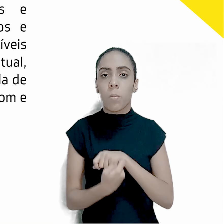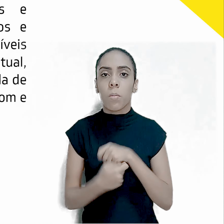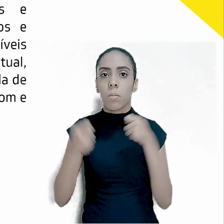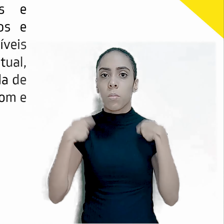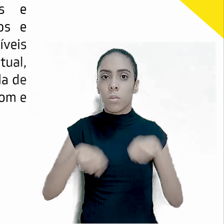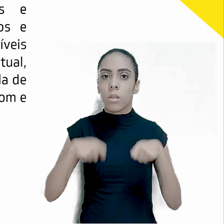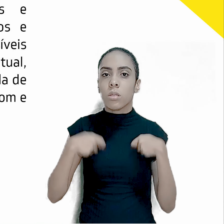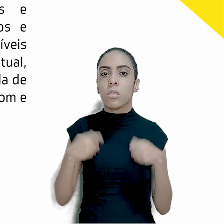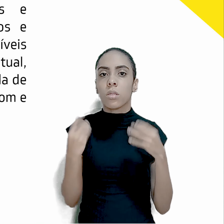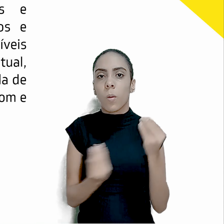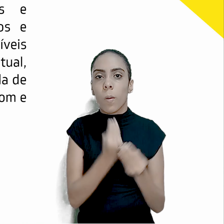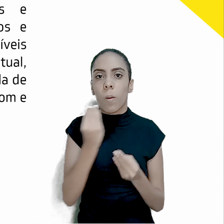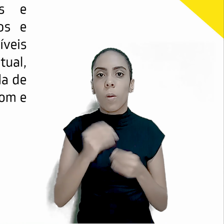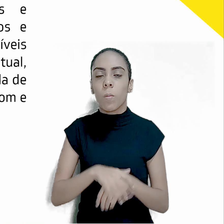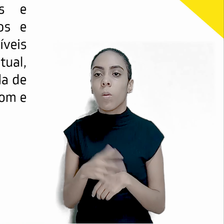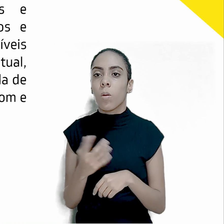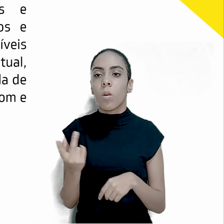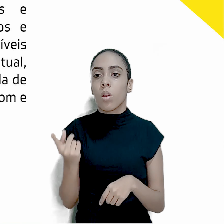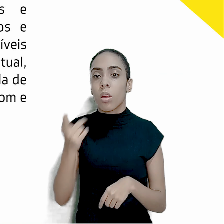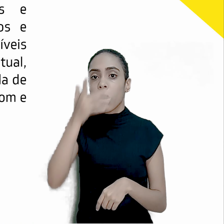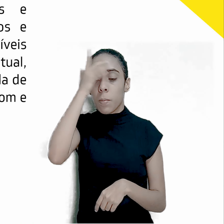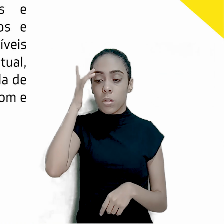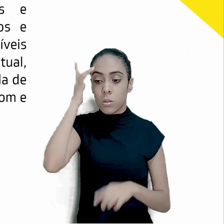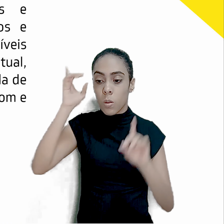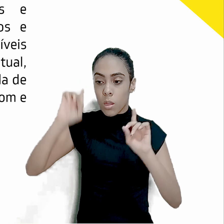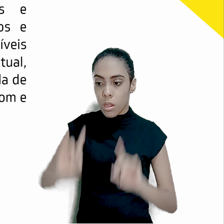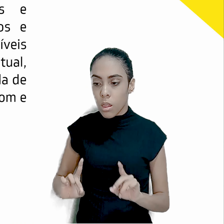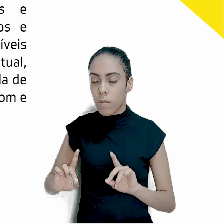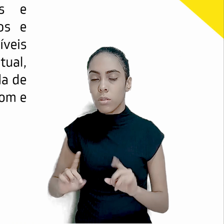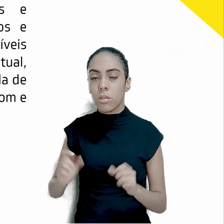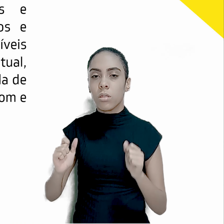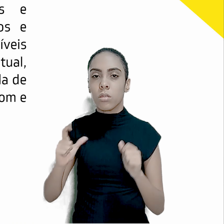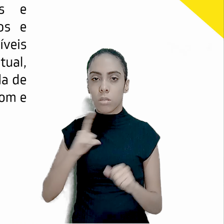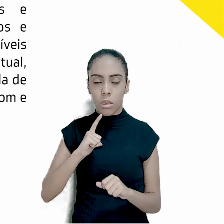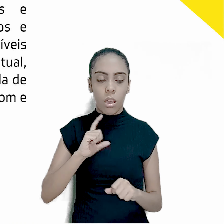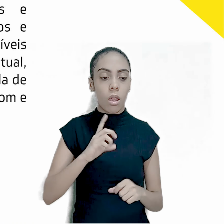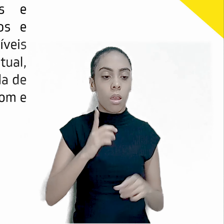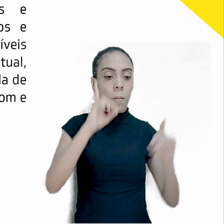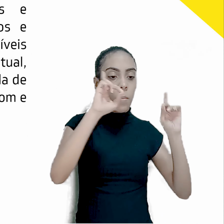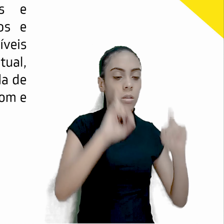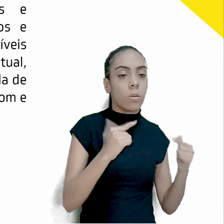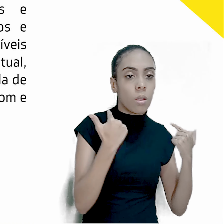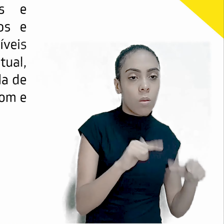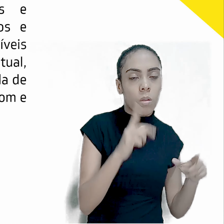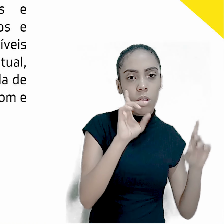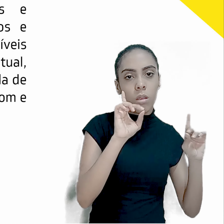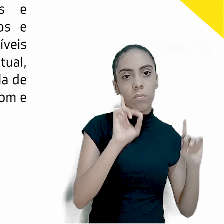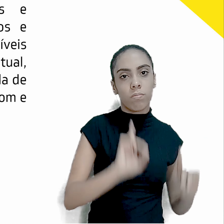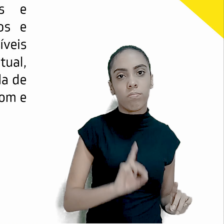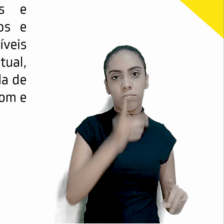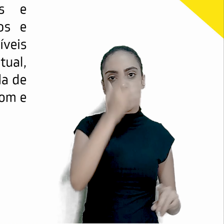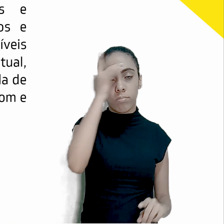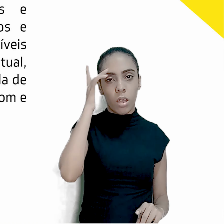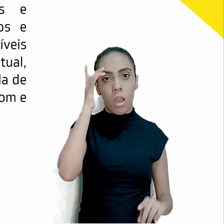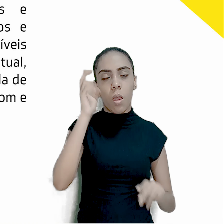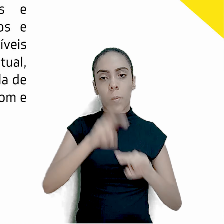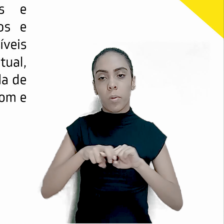adaptação precisa ser constituída de uma via de mão dupla Entre a pessoa com e a pessoa sem deficiência